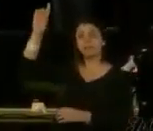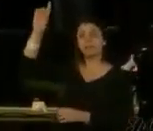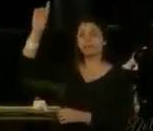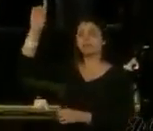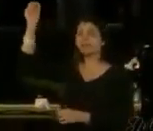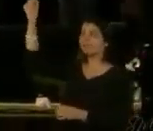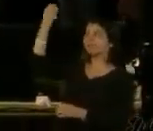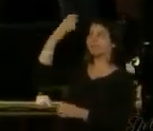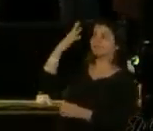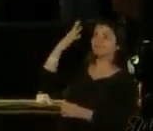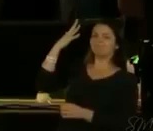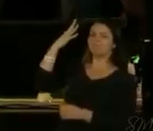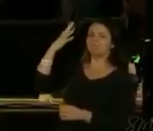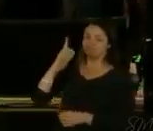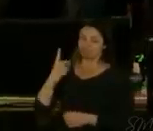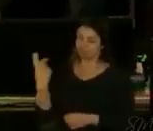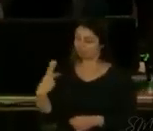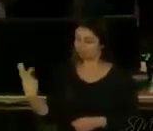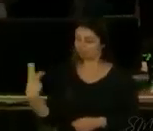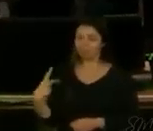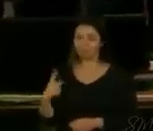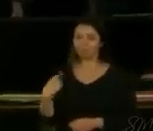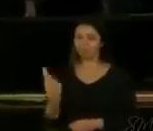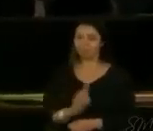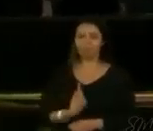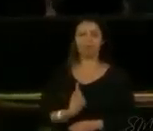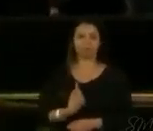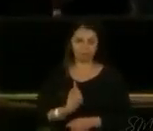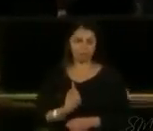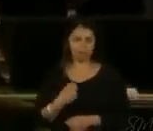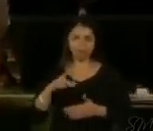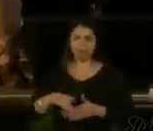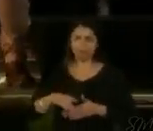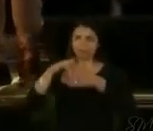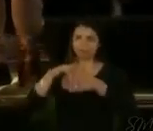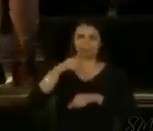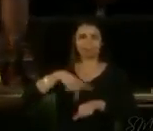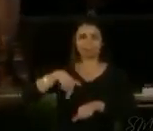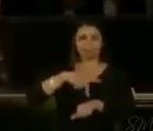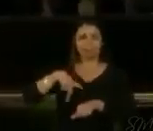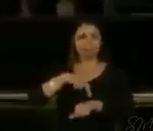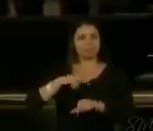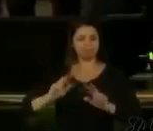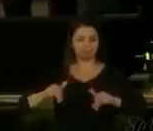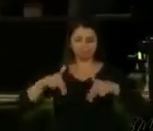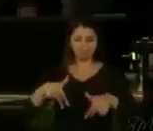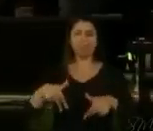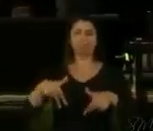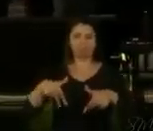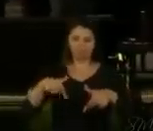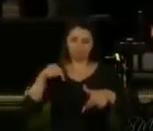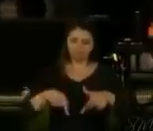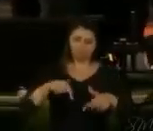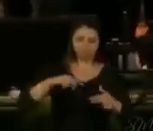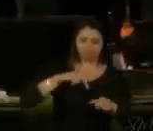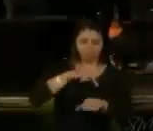nós de estarmos hoje liderando uma nação abençoada, uma